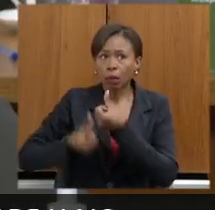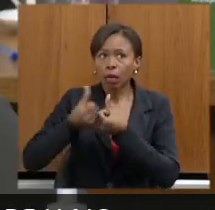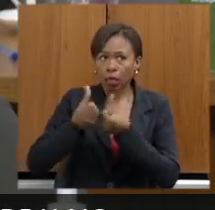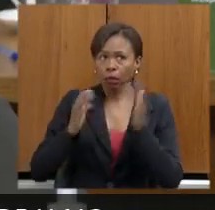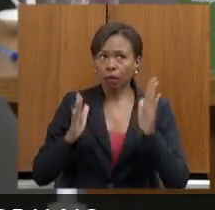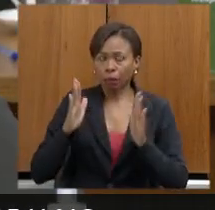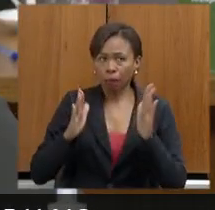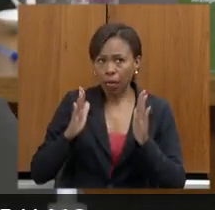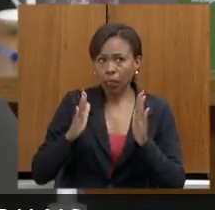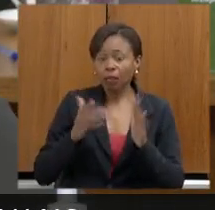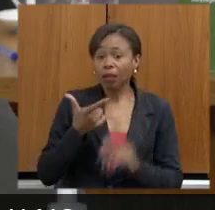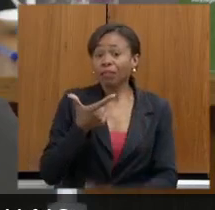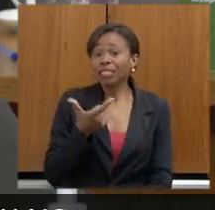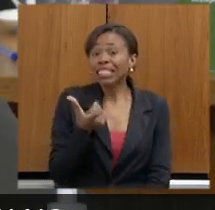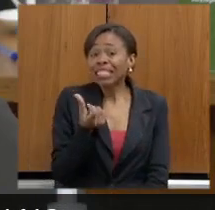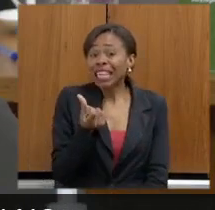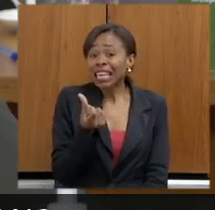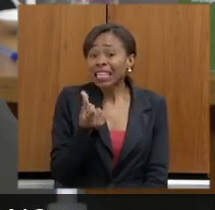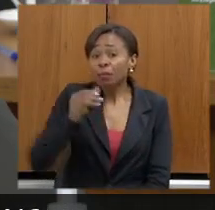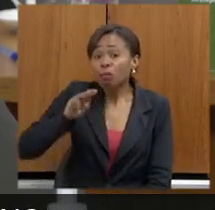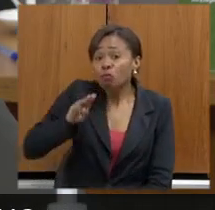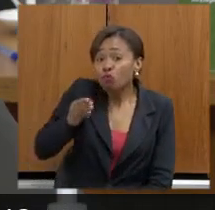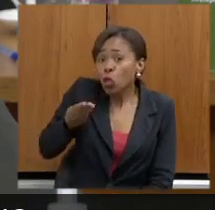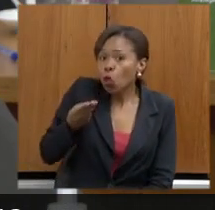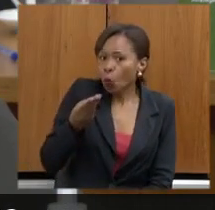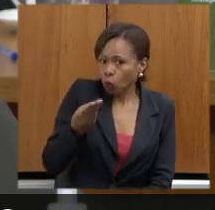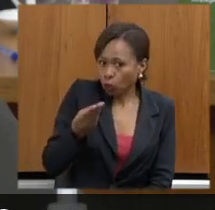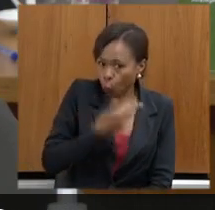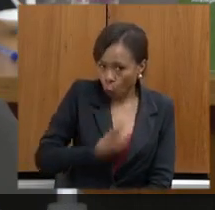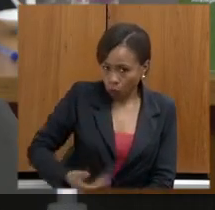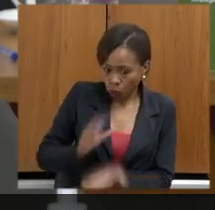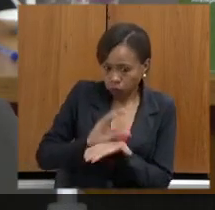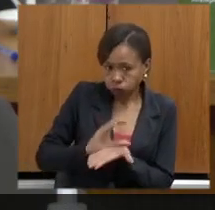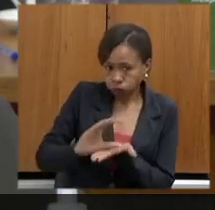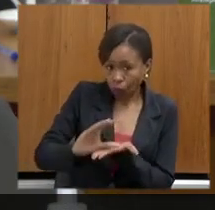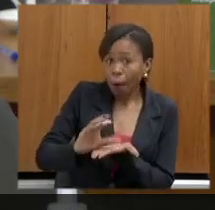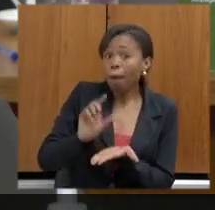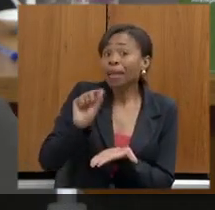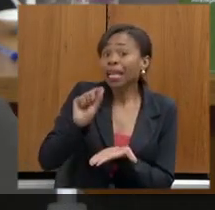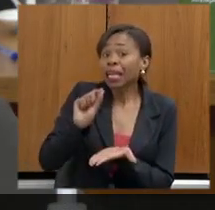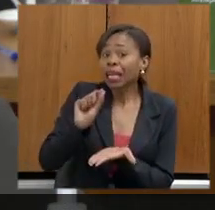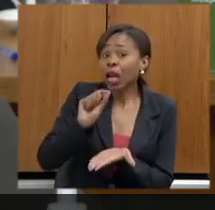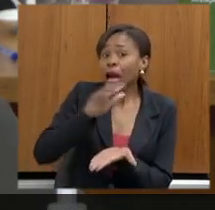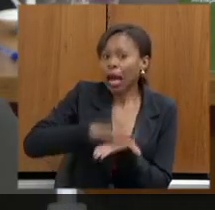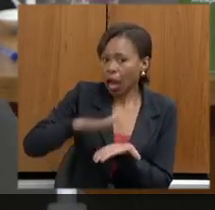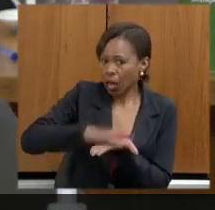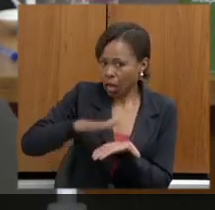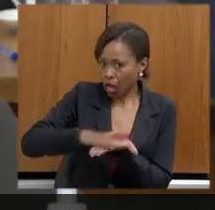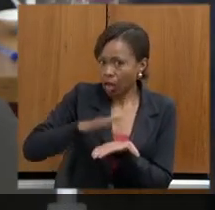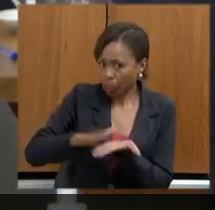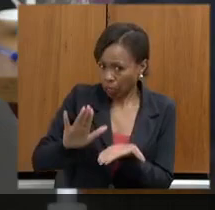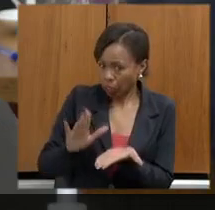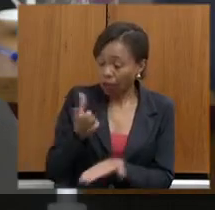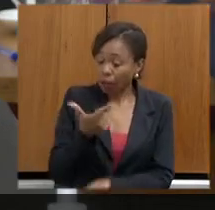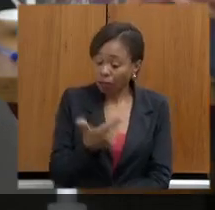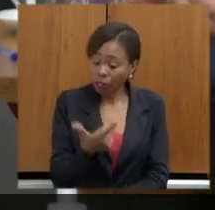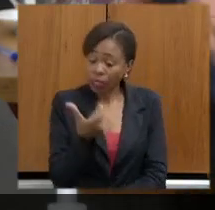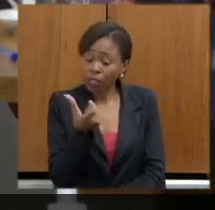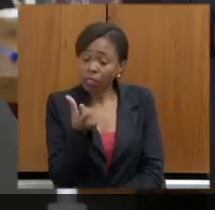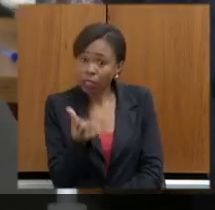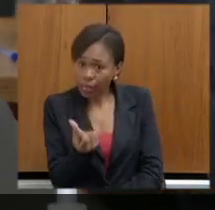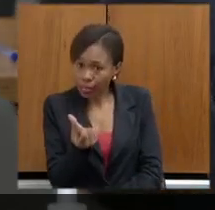26 milhões de reais isso é um dinheiro para custeio de 26 milhões de reais é um dinheiro para